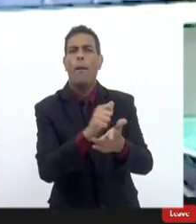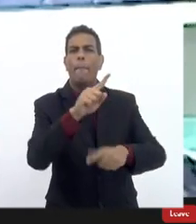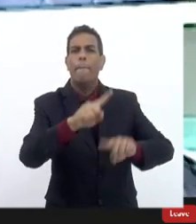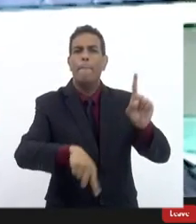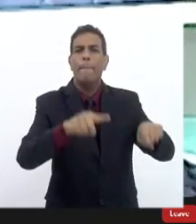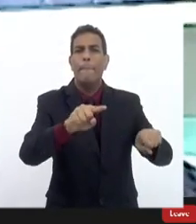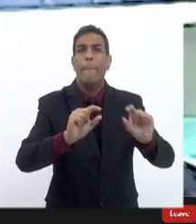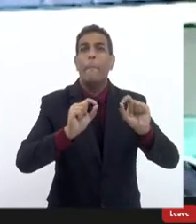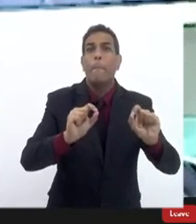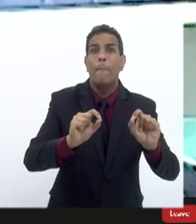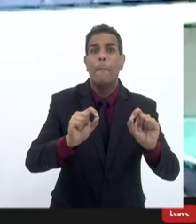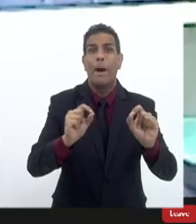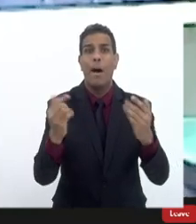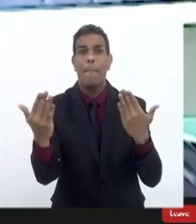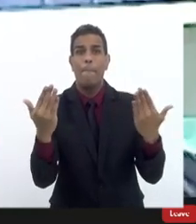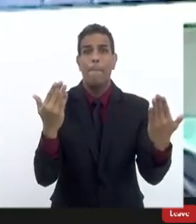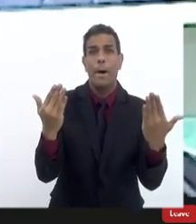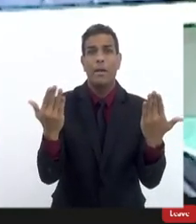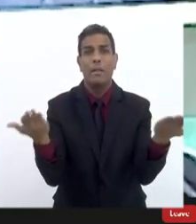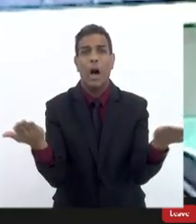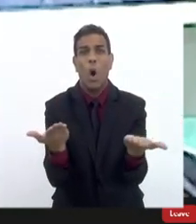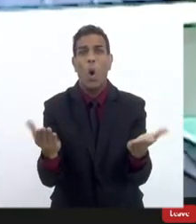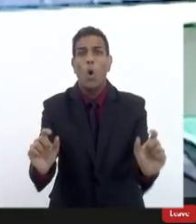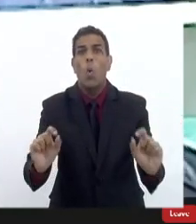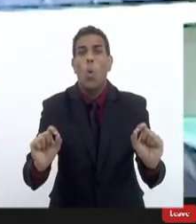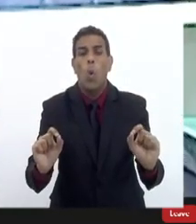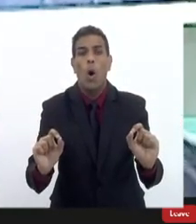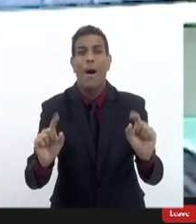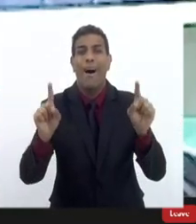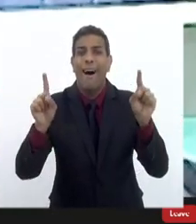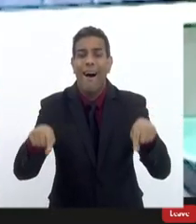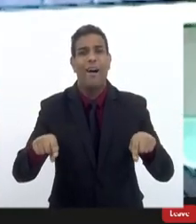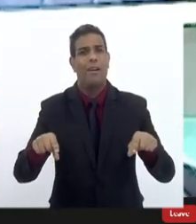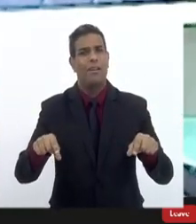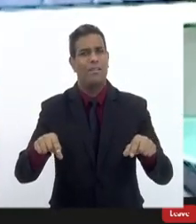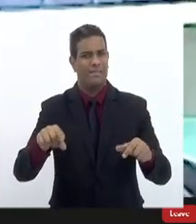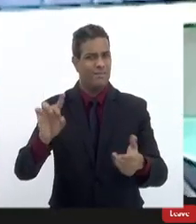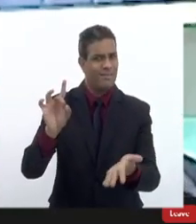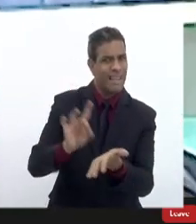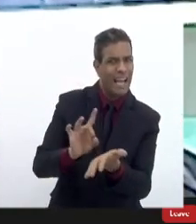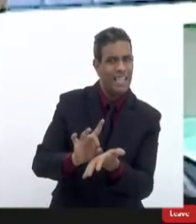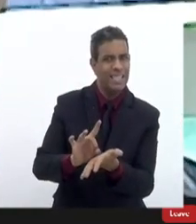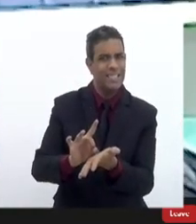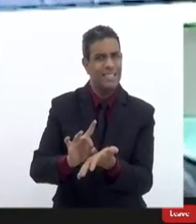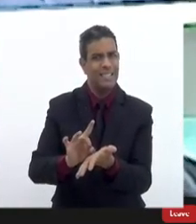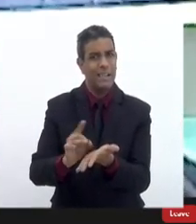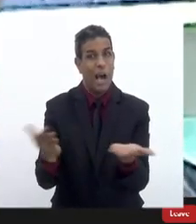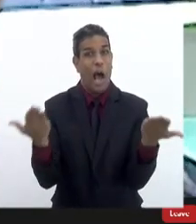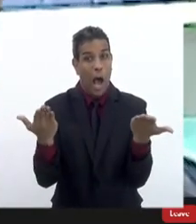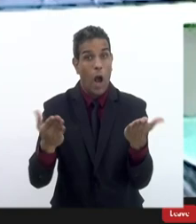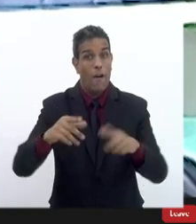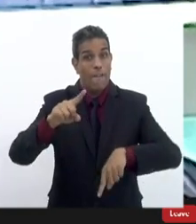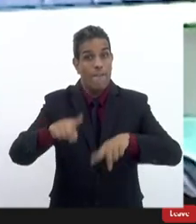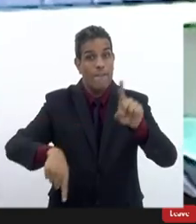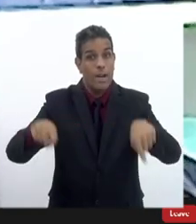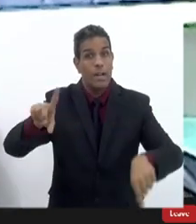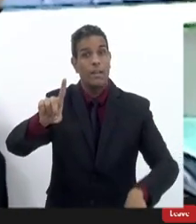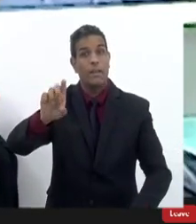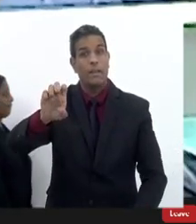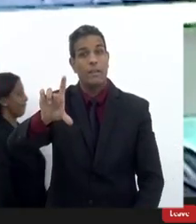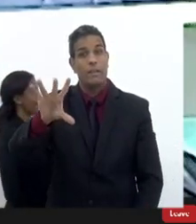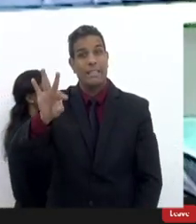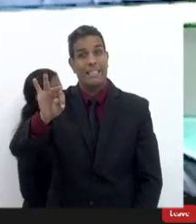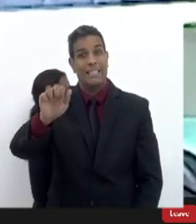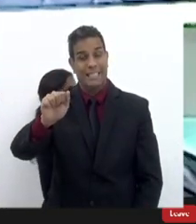questão que nós temos que observar hoje é efetivamente, perante a variante Delta,